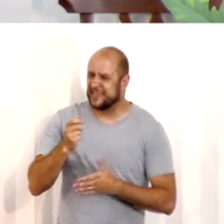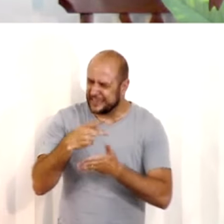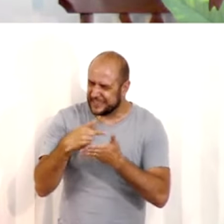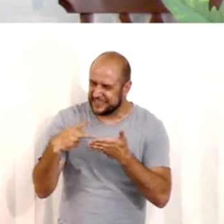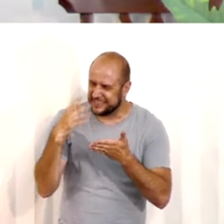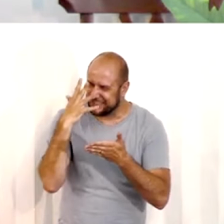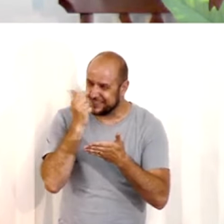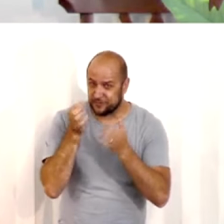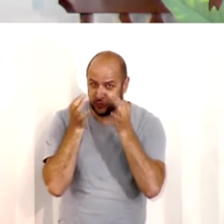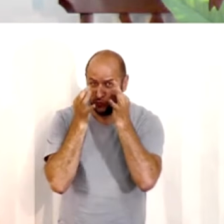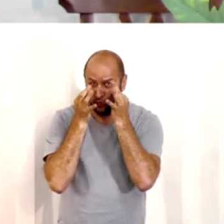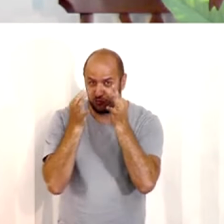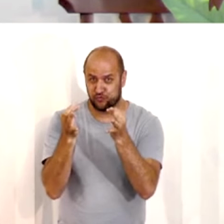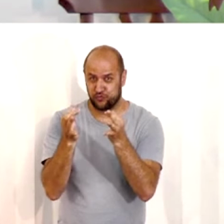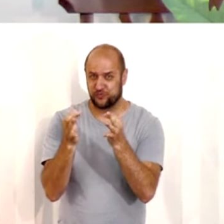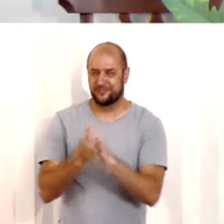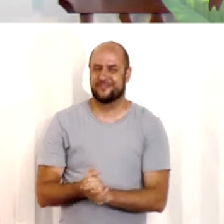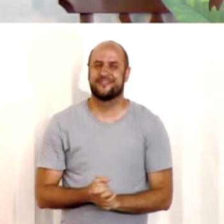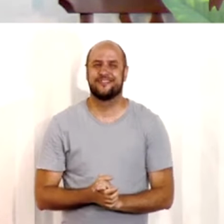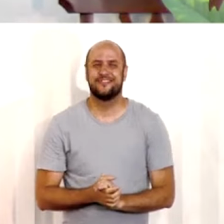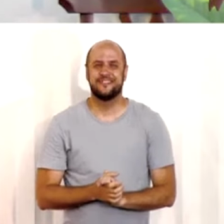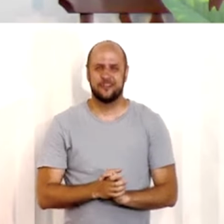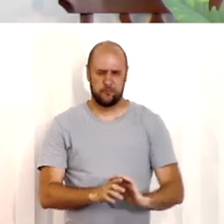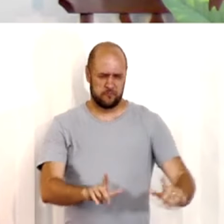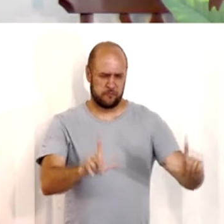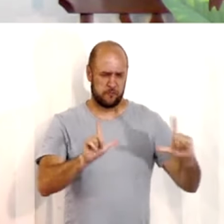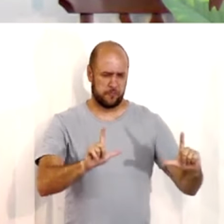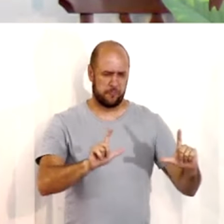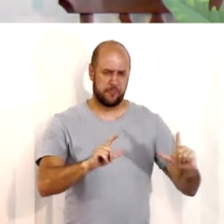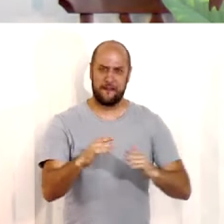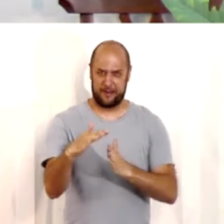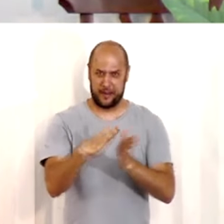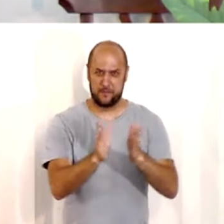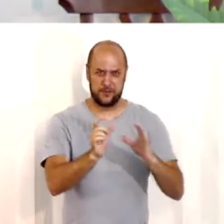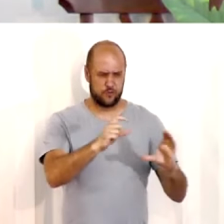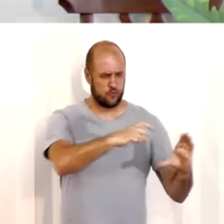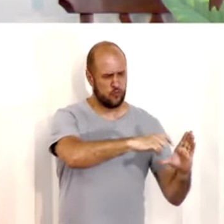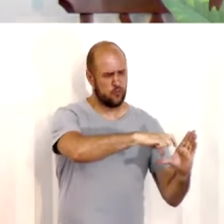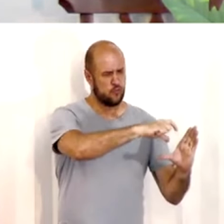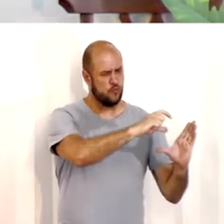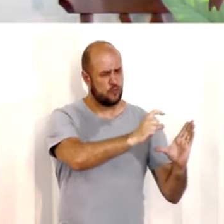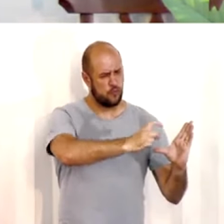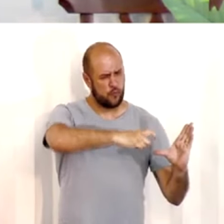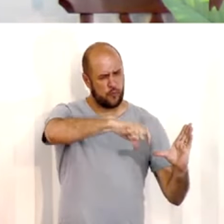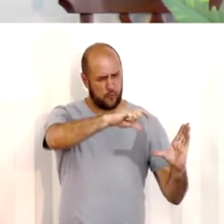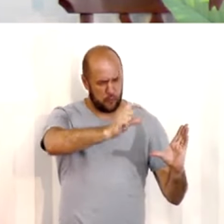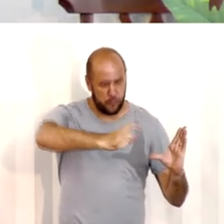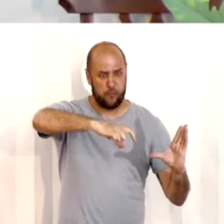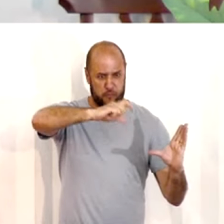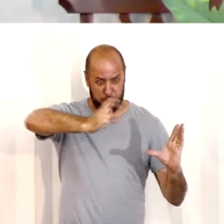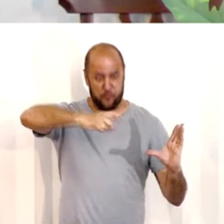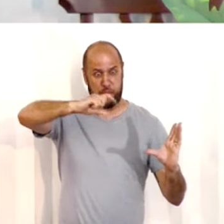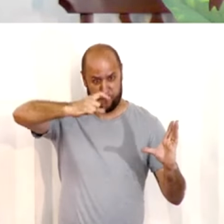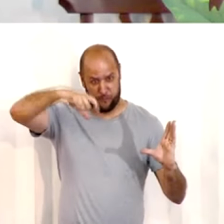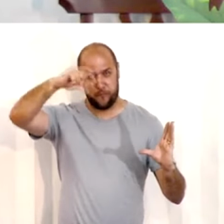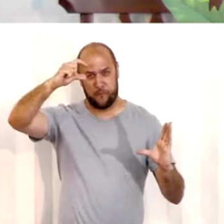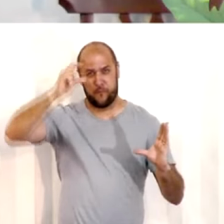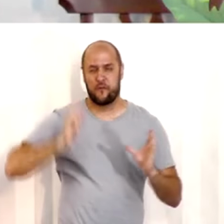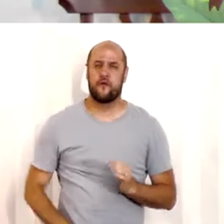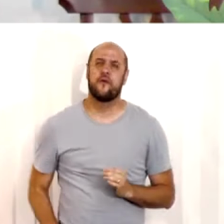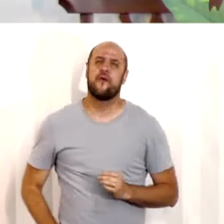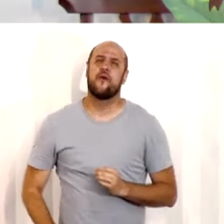prestando atenção. Façam um caminho, desenhem um caminho nessa folha. Um caminho que o pastor gostaria